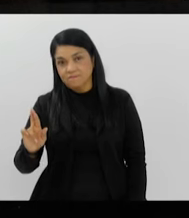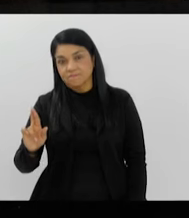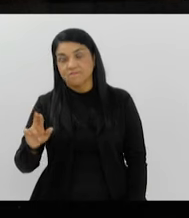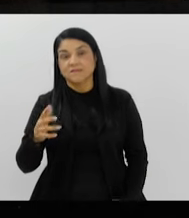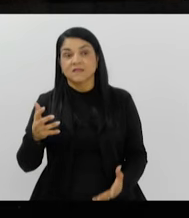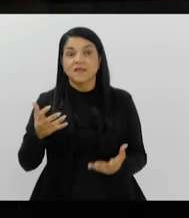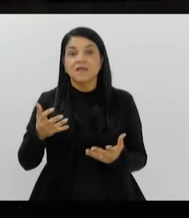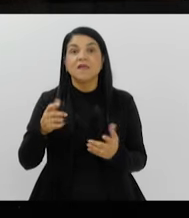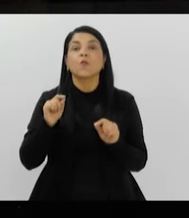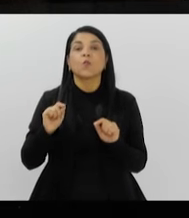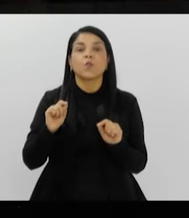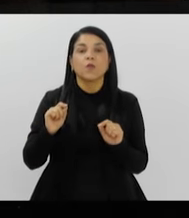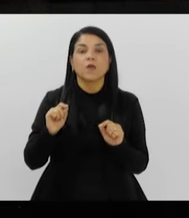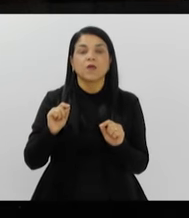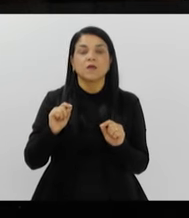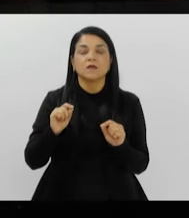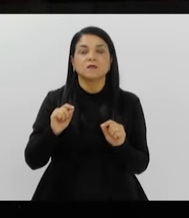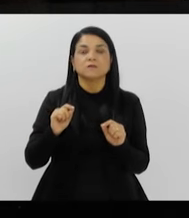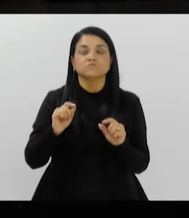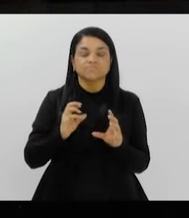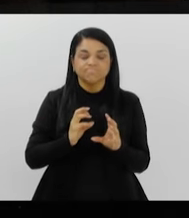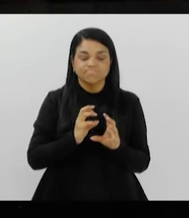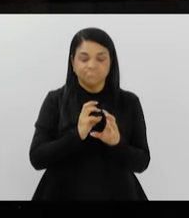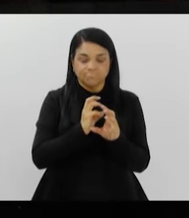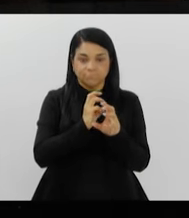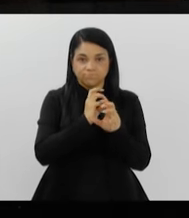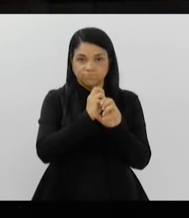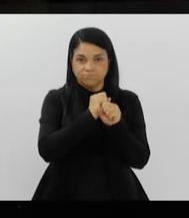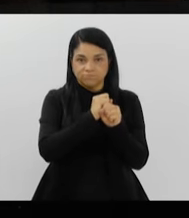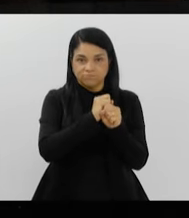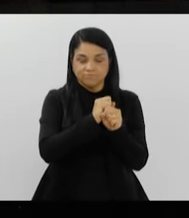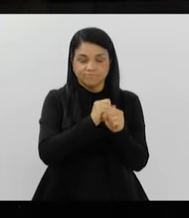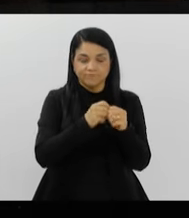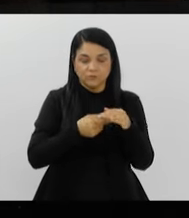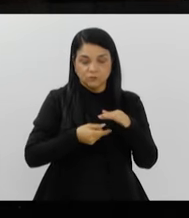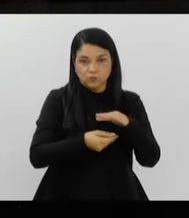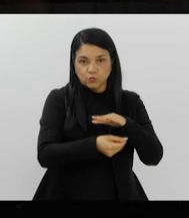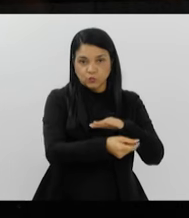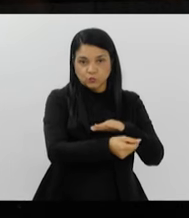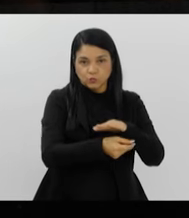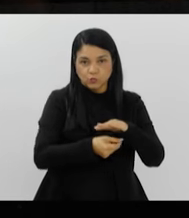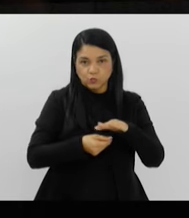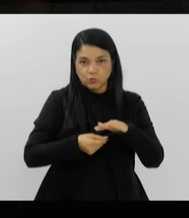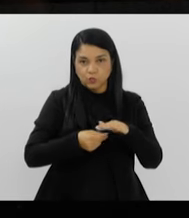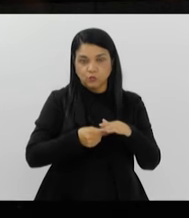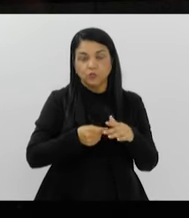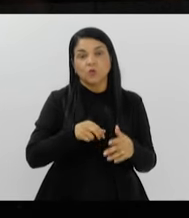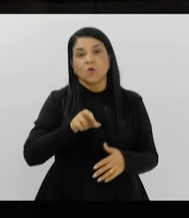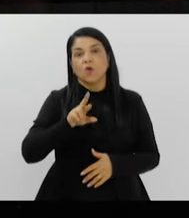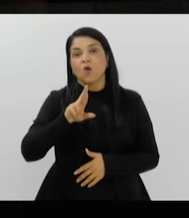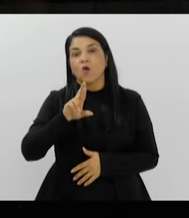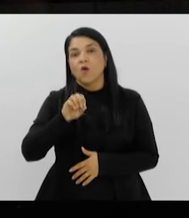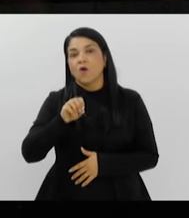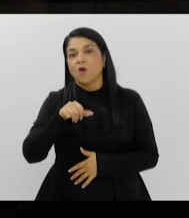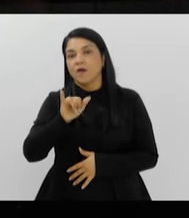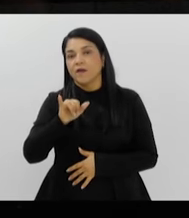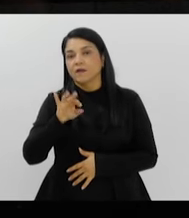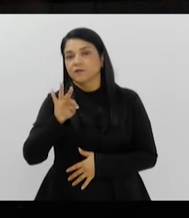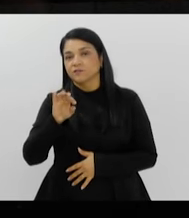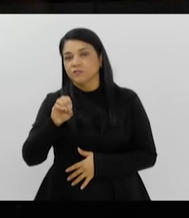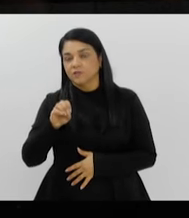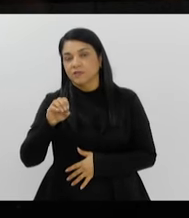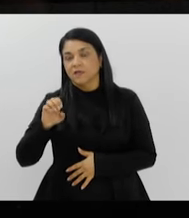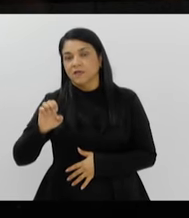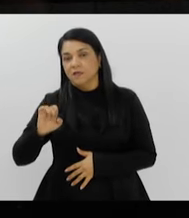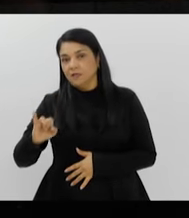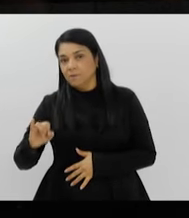quer fazer uma manobra contábil, retirando dinheiro do ROET IPE, que é